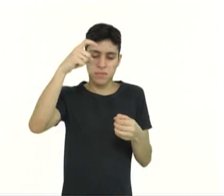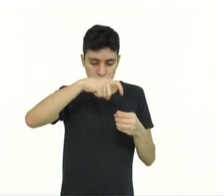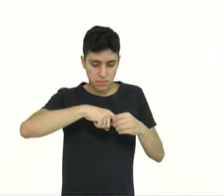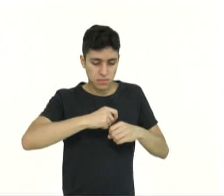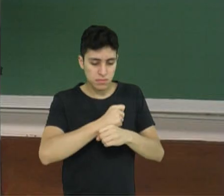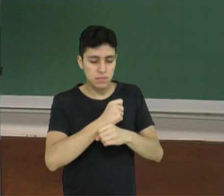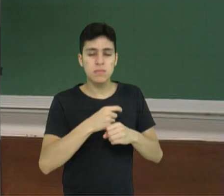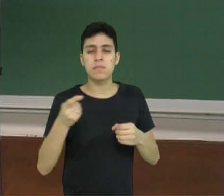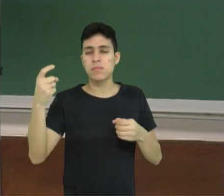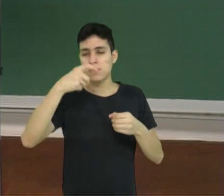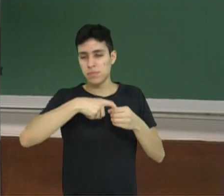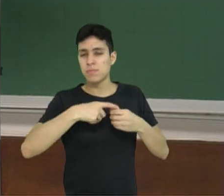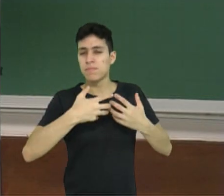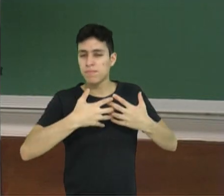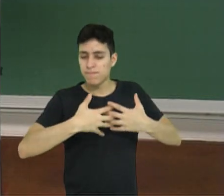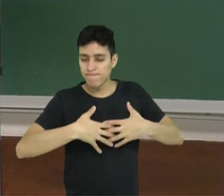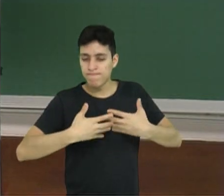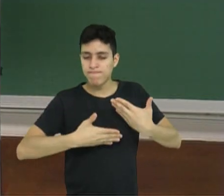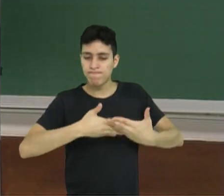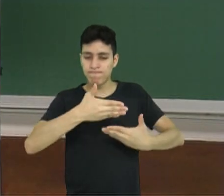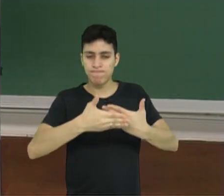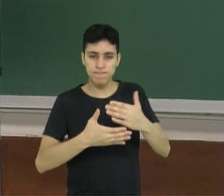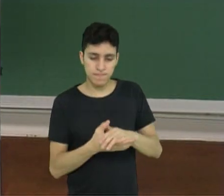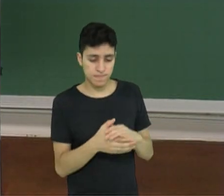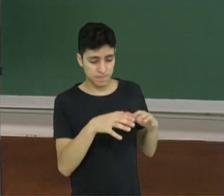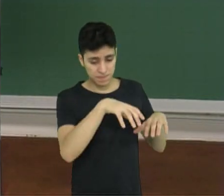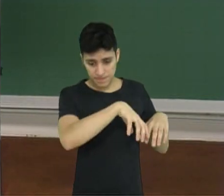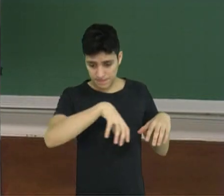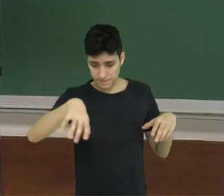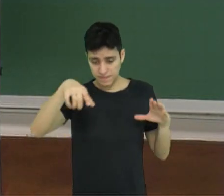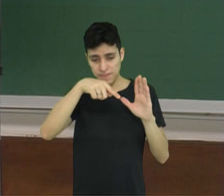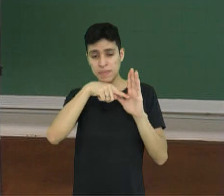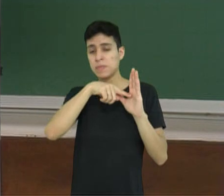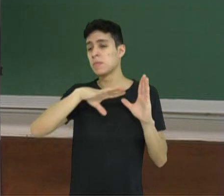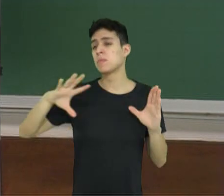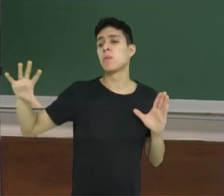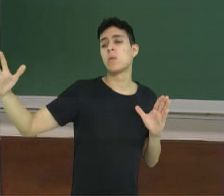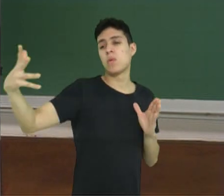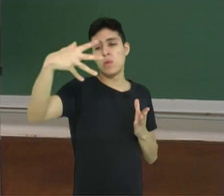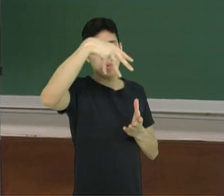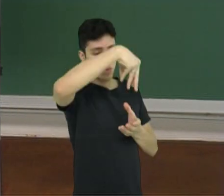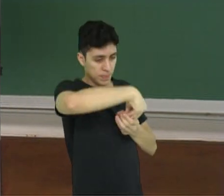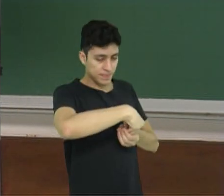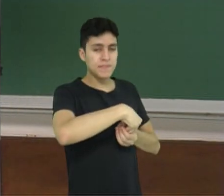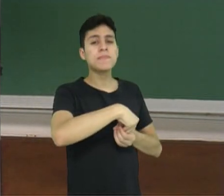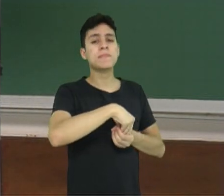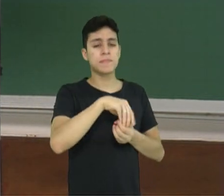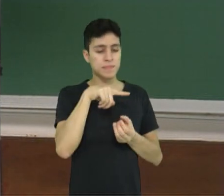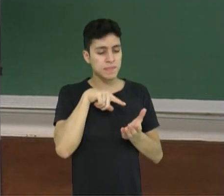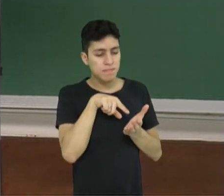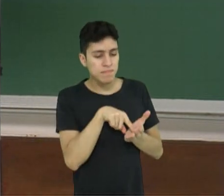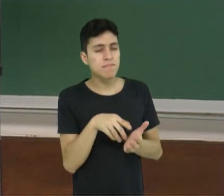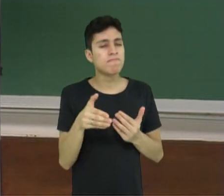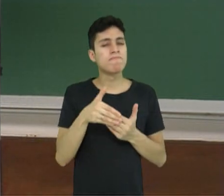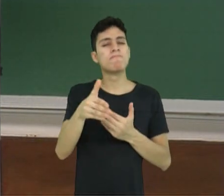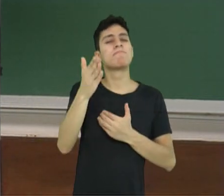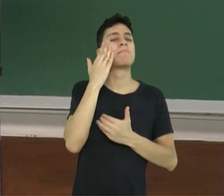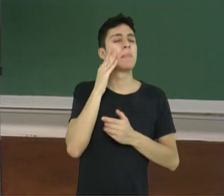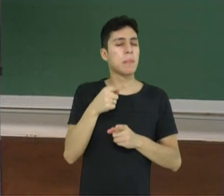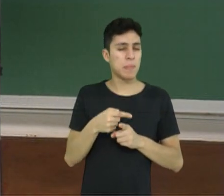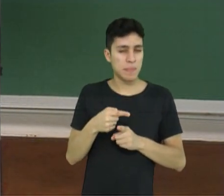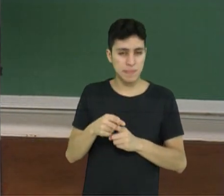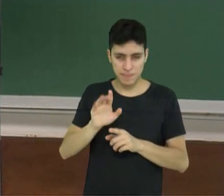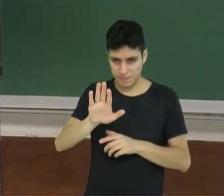já está em funcionamento. Então, estações de pesquisa do mundo todo ocupam a Antártida. A gente vai saber por quê em